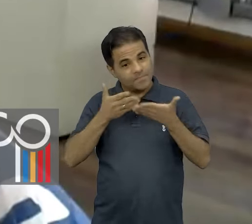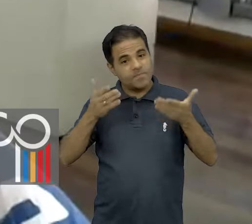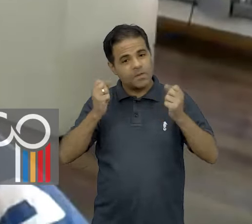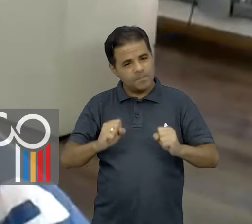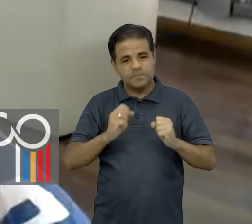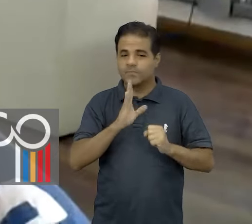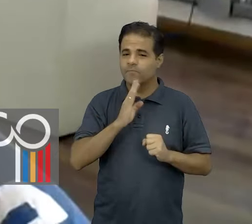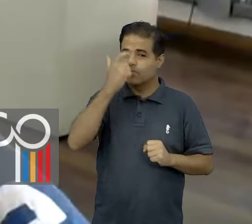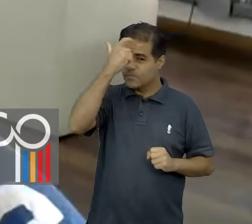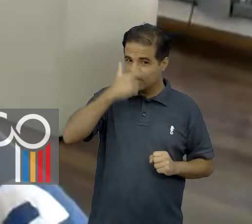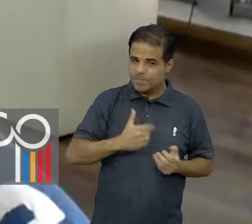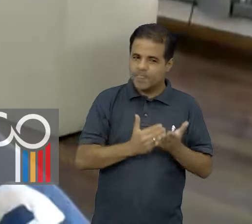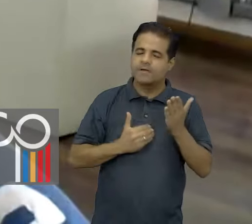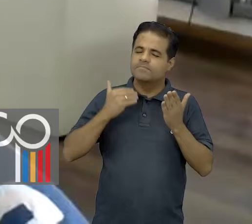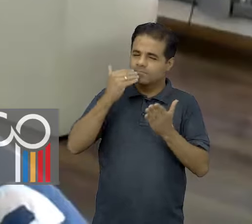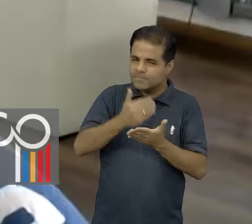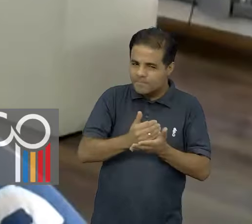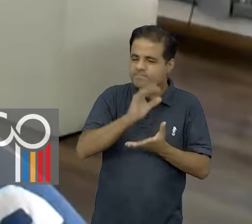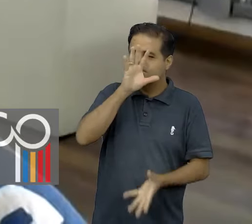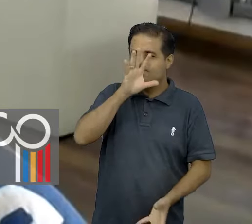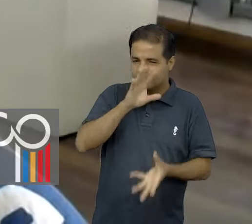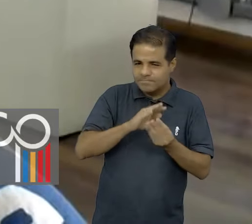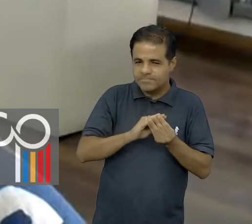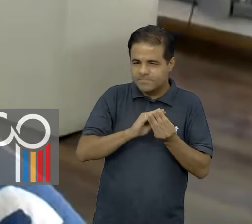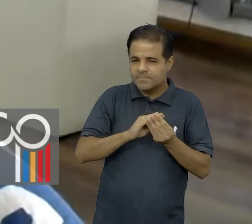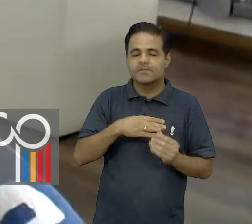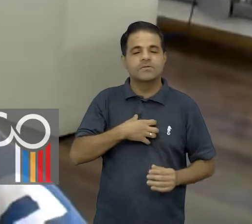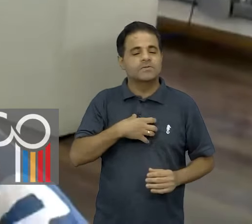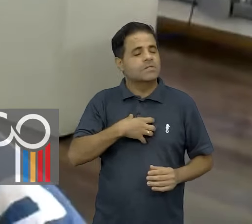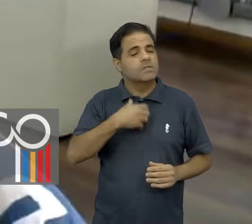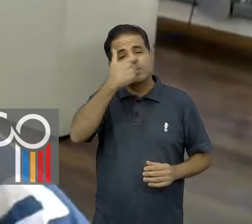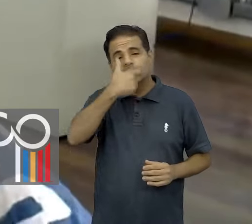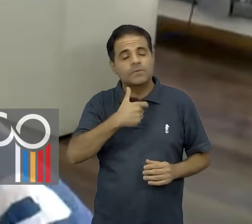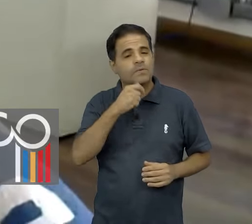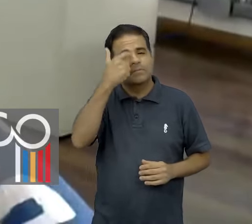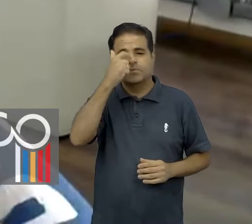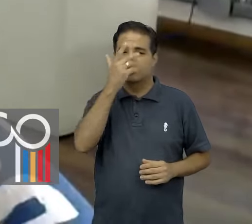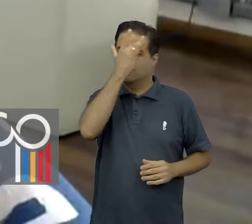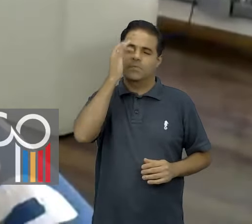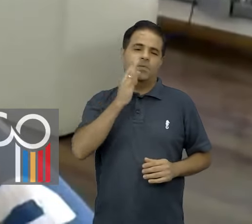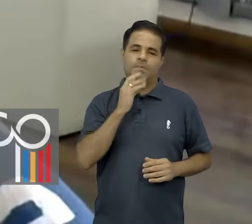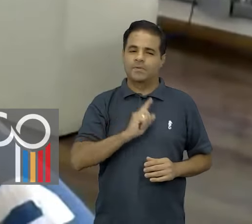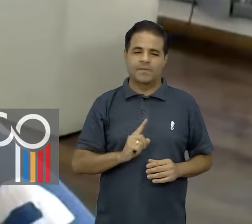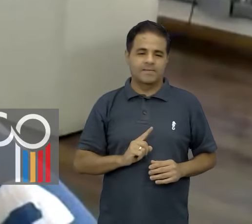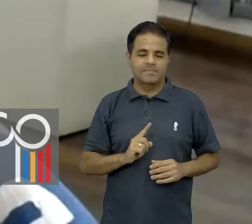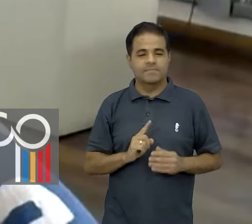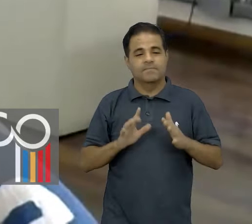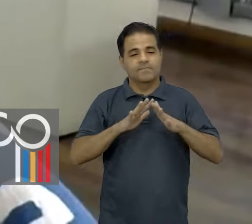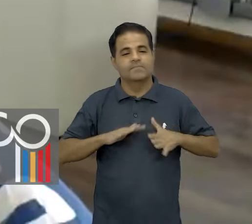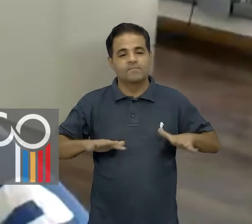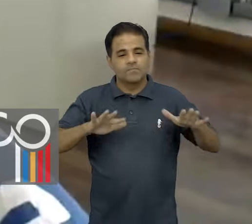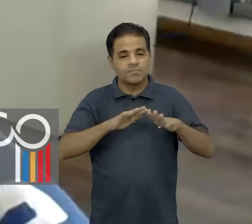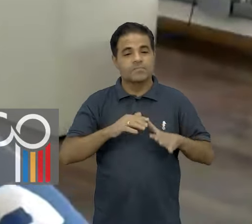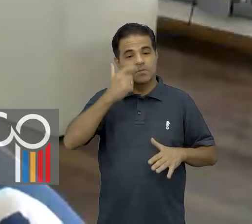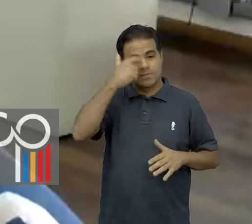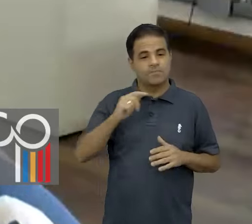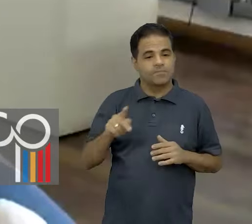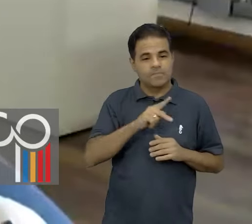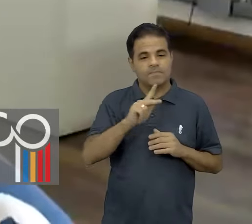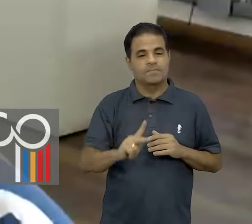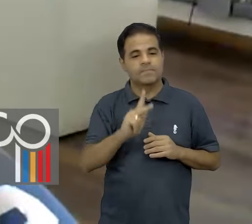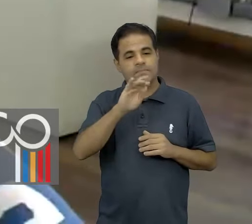para que me conheçam um pouquinho, eu vou fazer uma breve apresentação para aqueles que ainda não me conhecem. Eu sou a professora